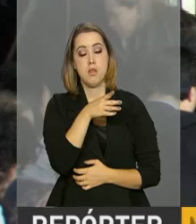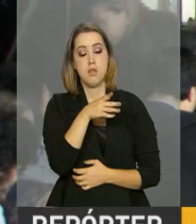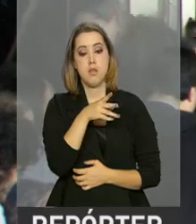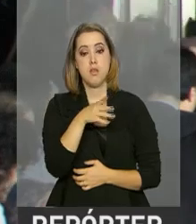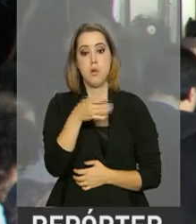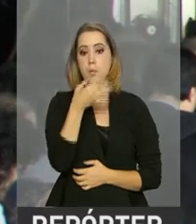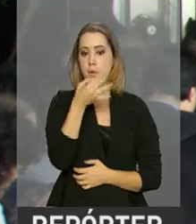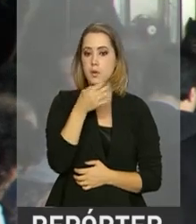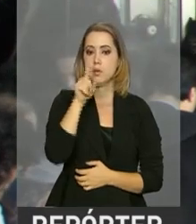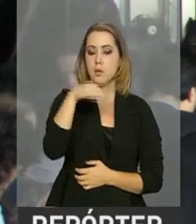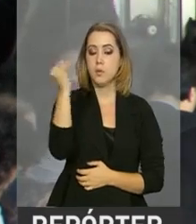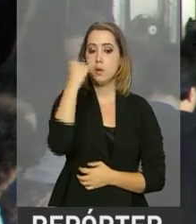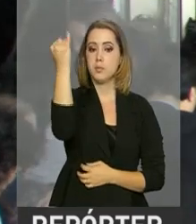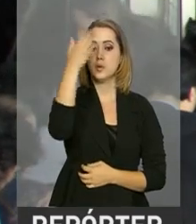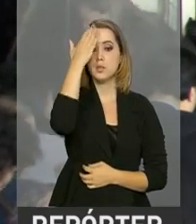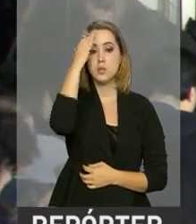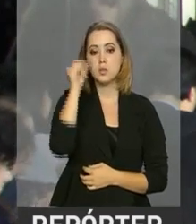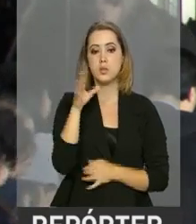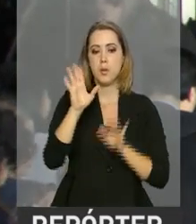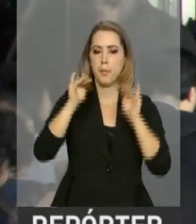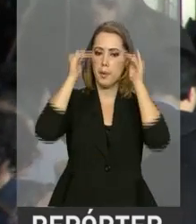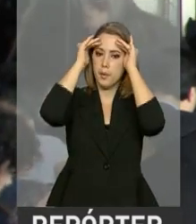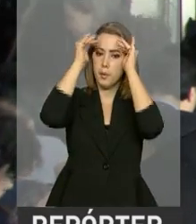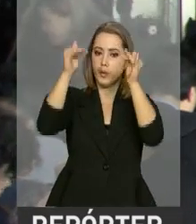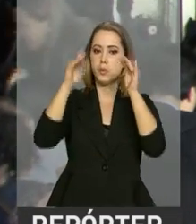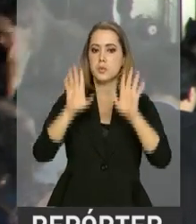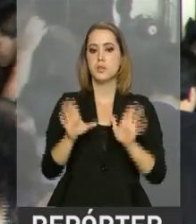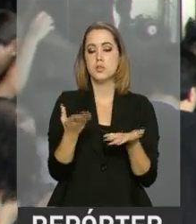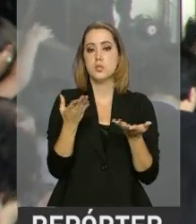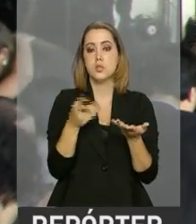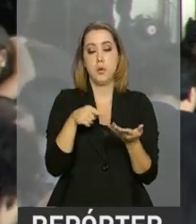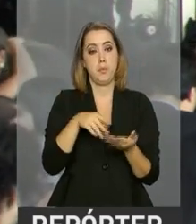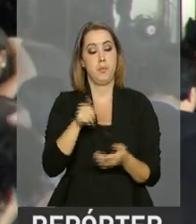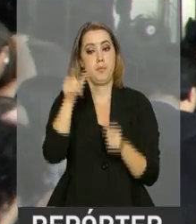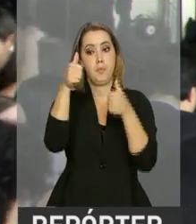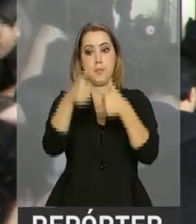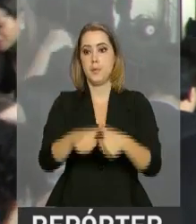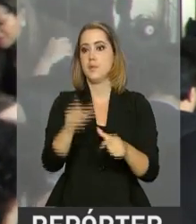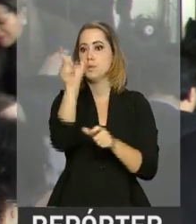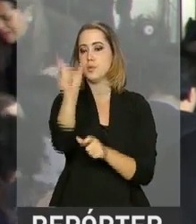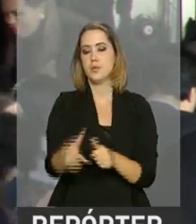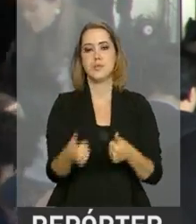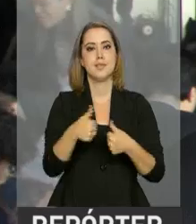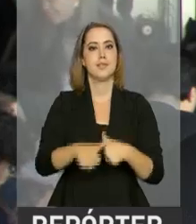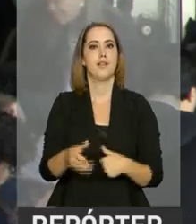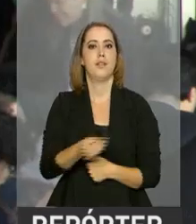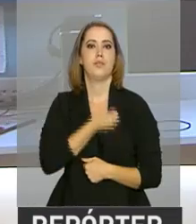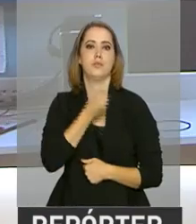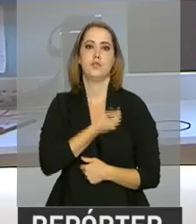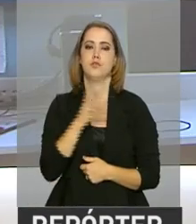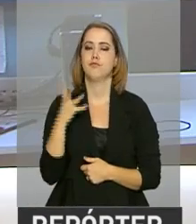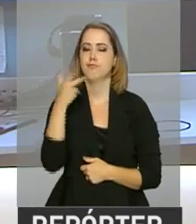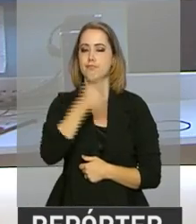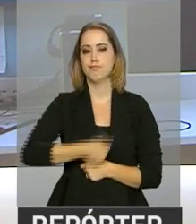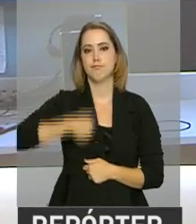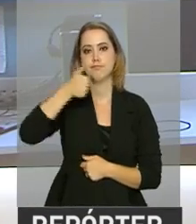né porque sente o sabor sente o efeito do teu trabalho se sente gratificada e é